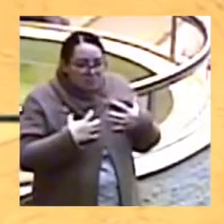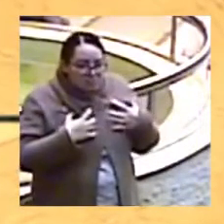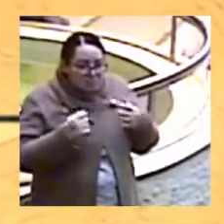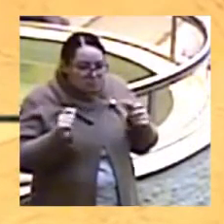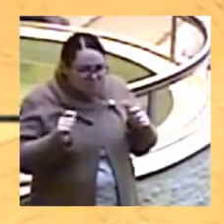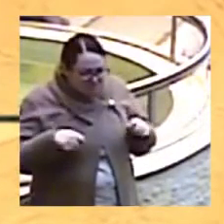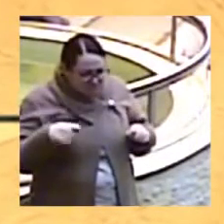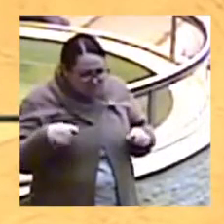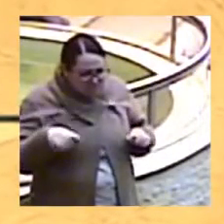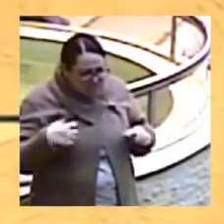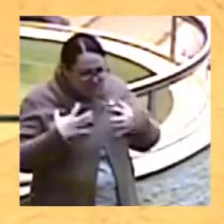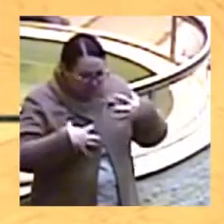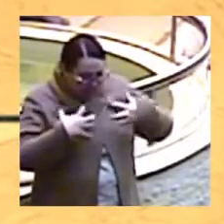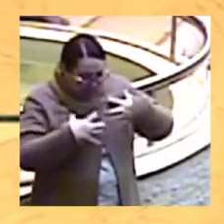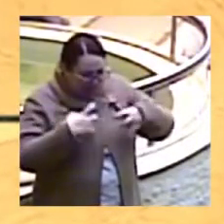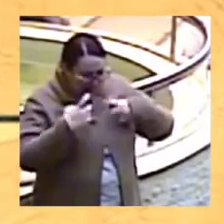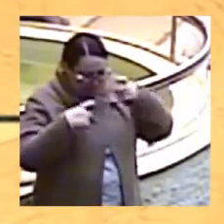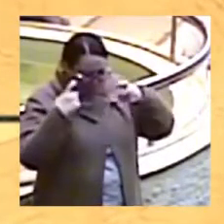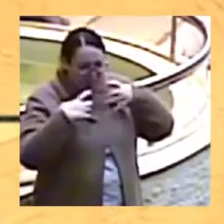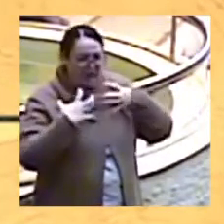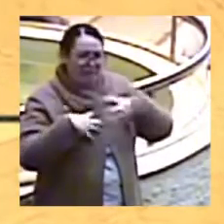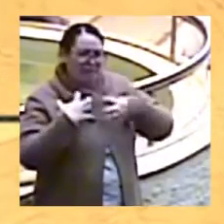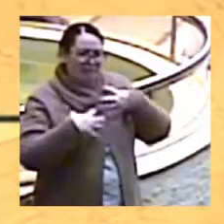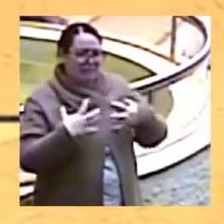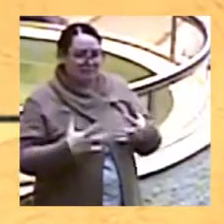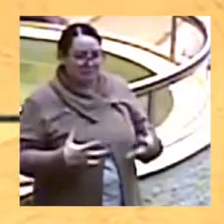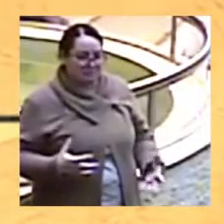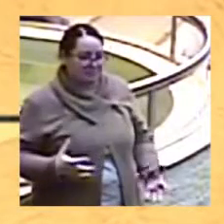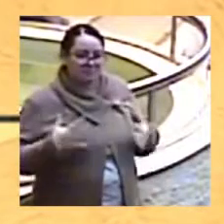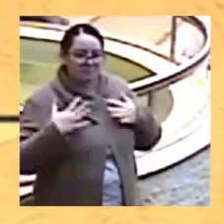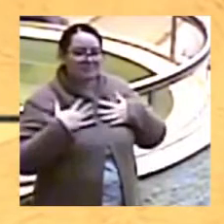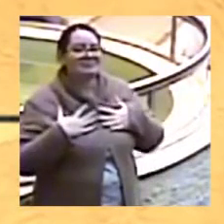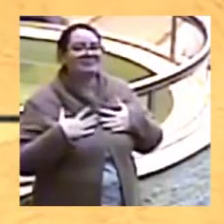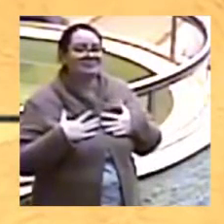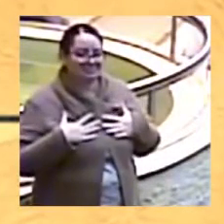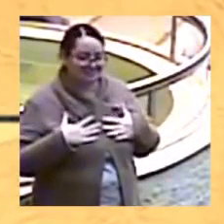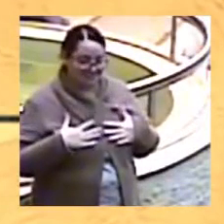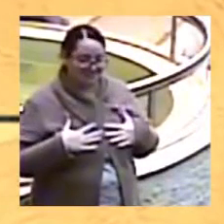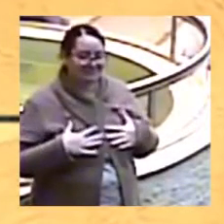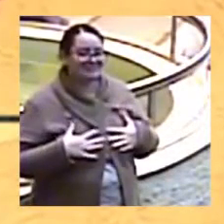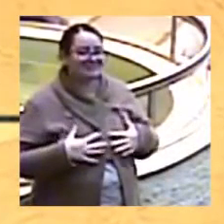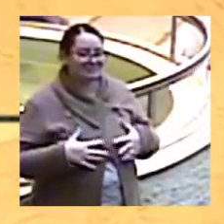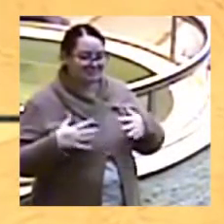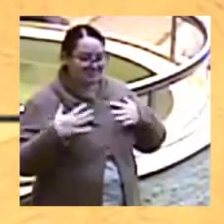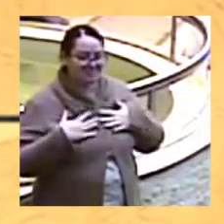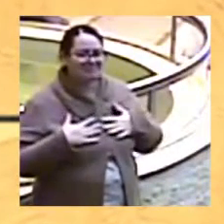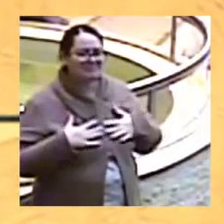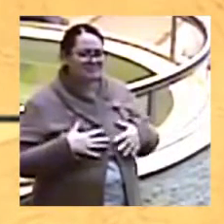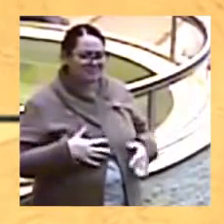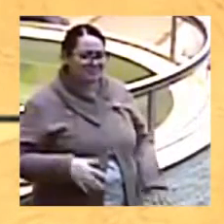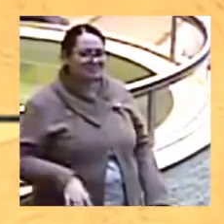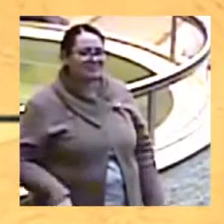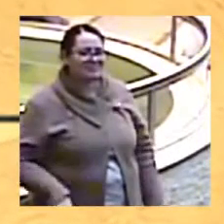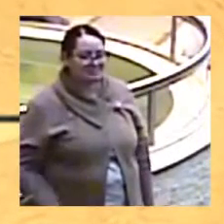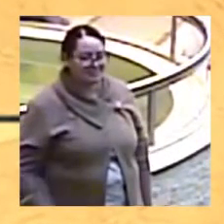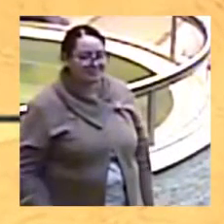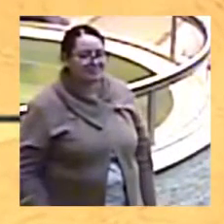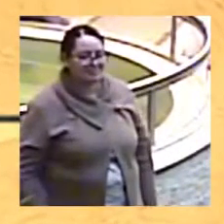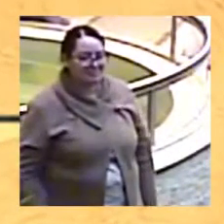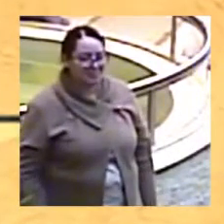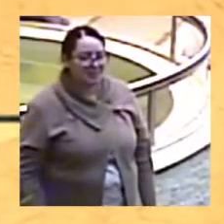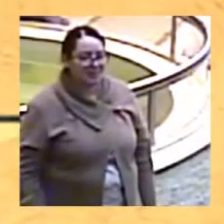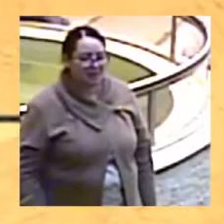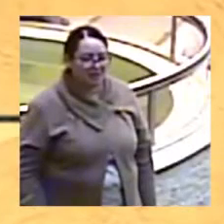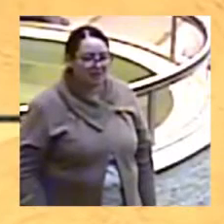e ele ama, a justiça, e os retos, lhe contemplarão, a face, ele diz o seguinte, enquanto os perversos, serão,